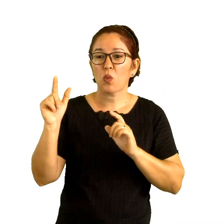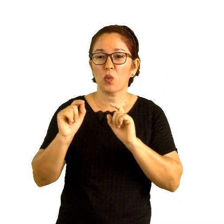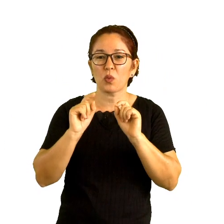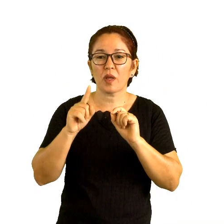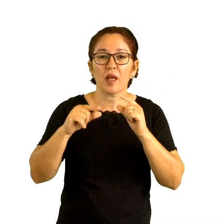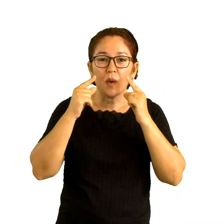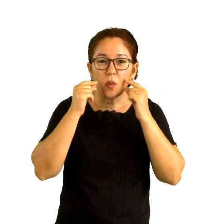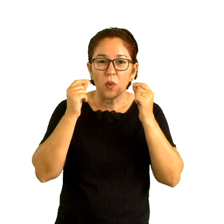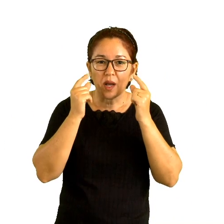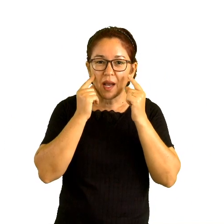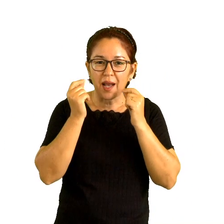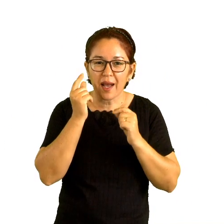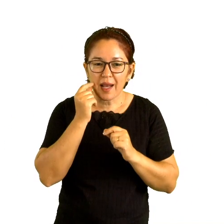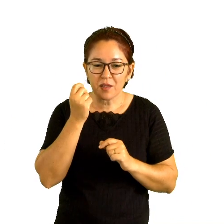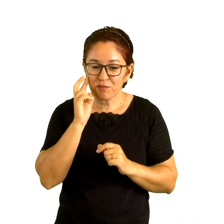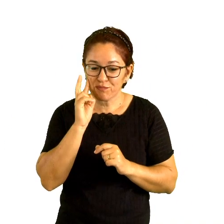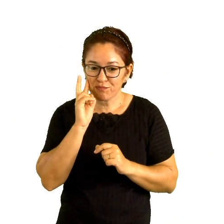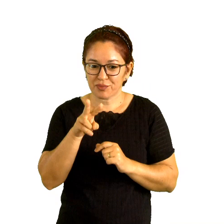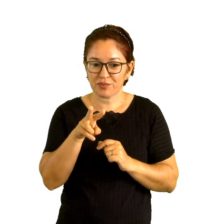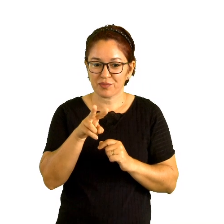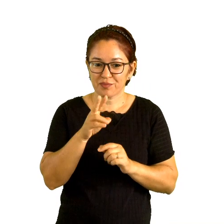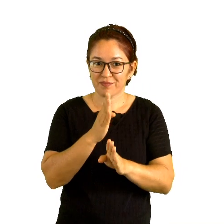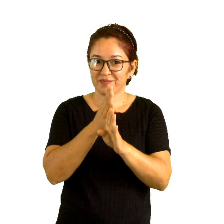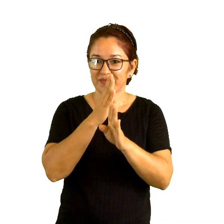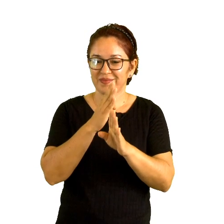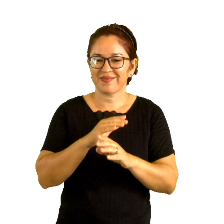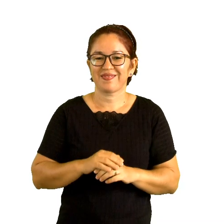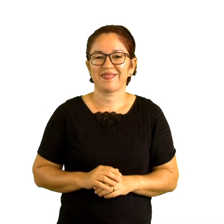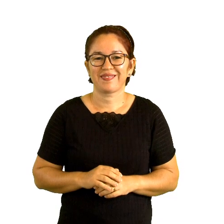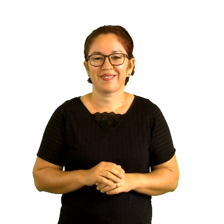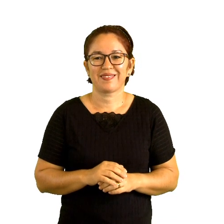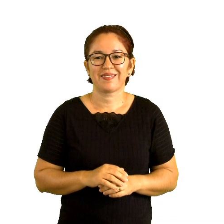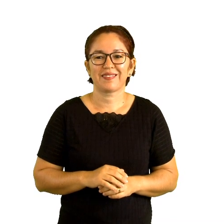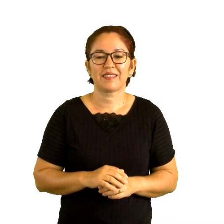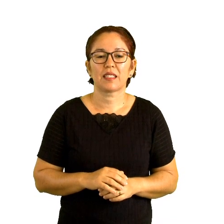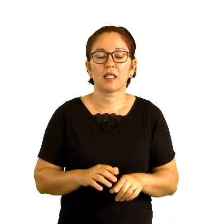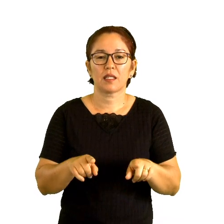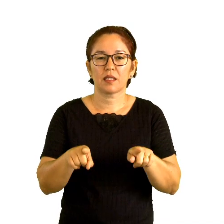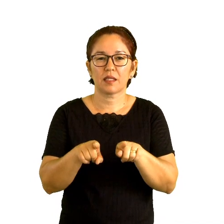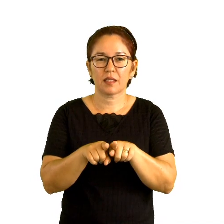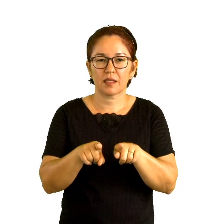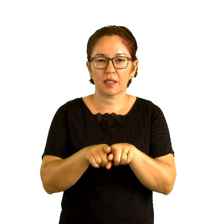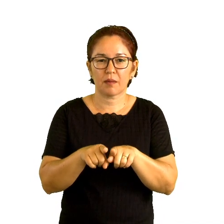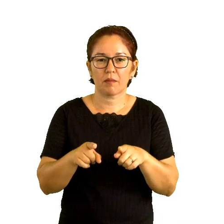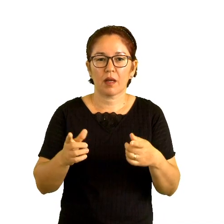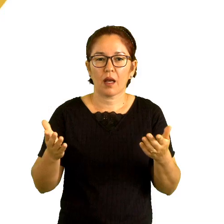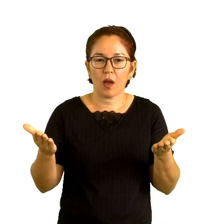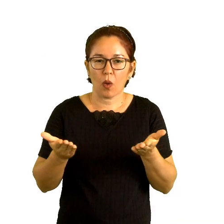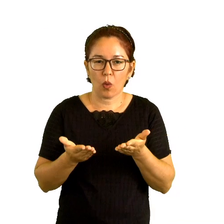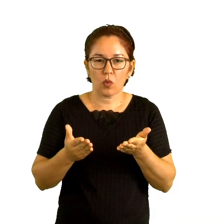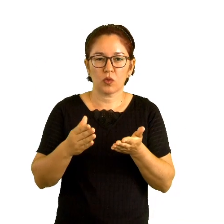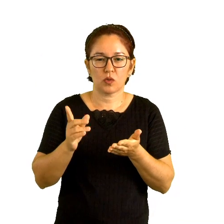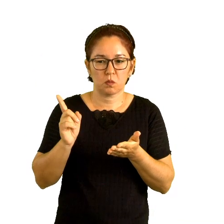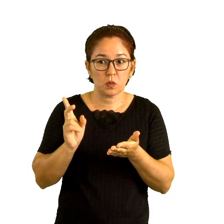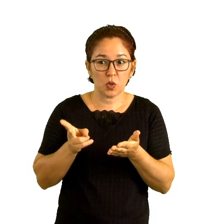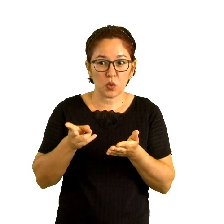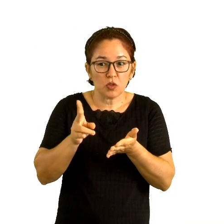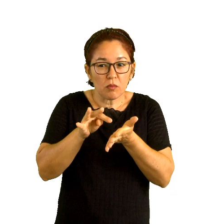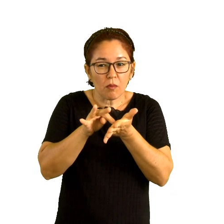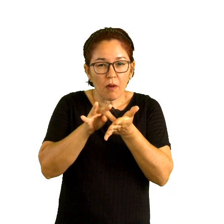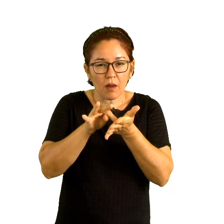esqueci, eu estou em dívida com vocês de ler um pouquinho mais da história que nós vamos fazer já já,